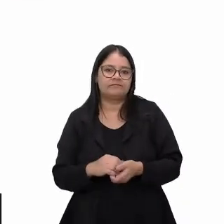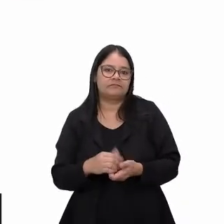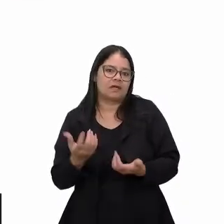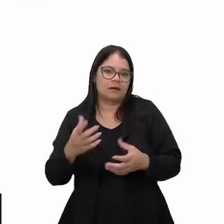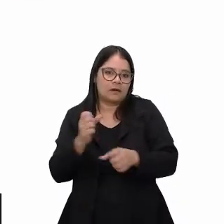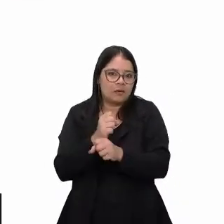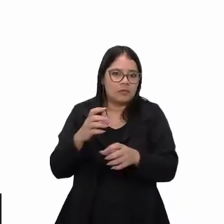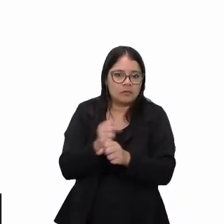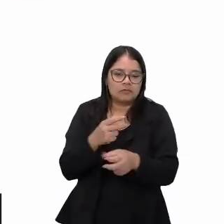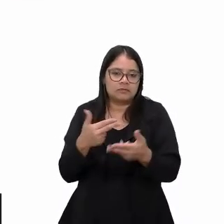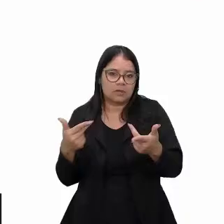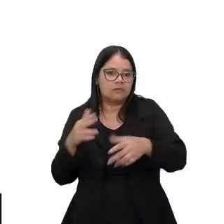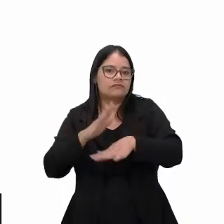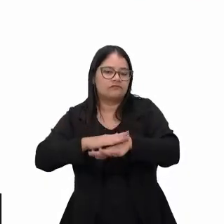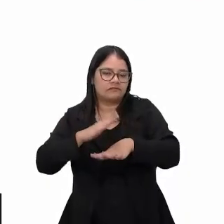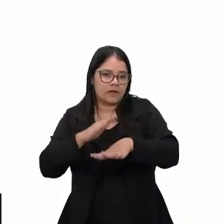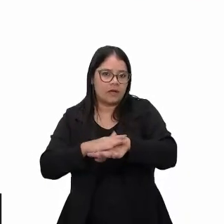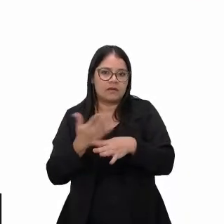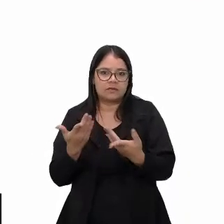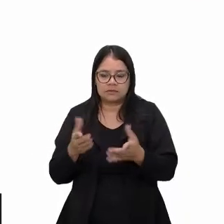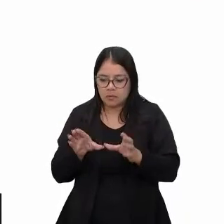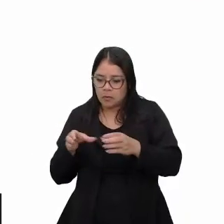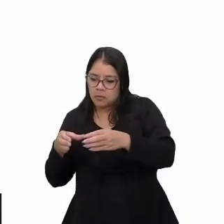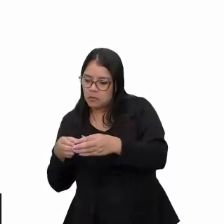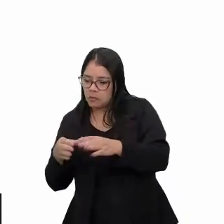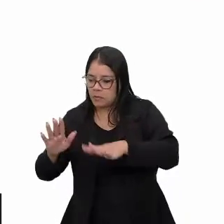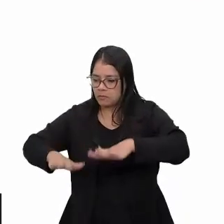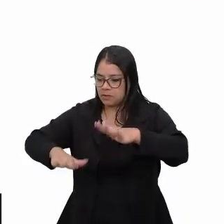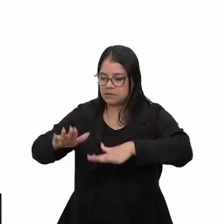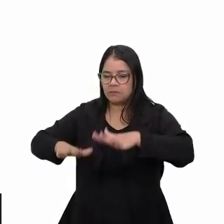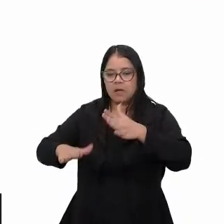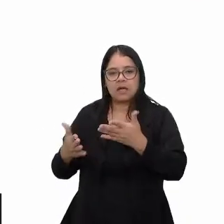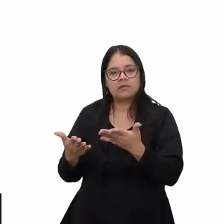cálculos. Olha, uma turma, em média,